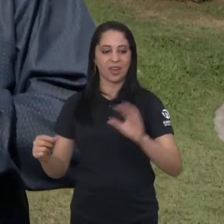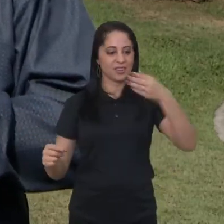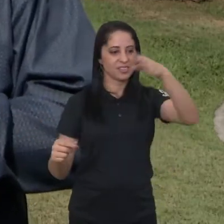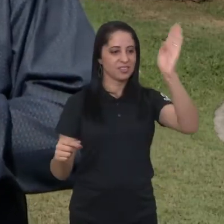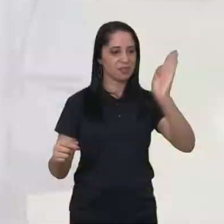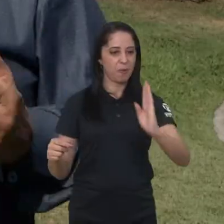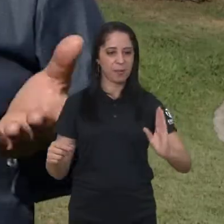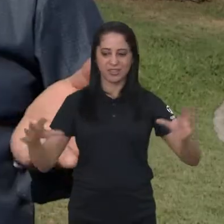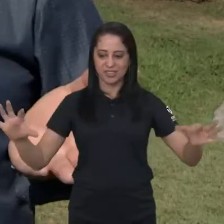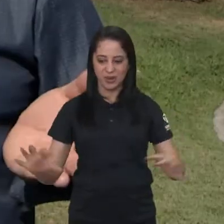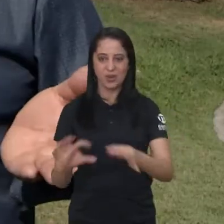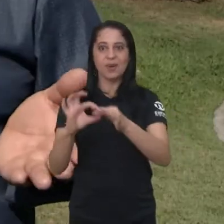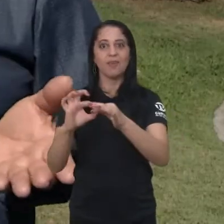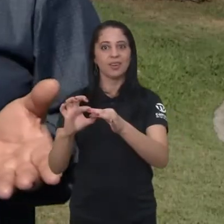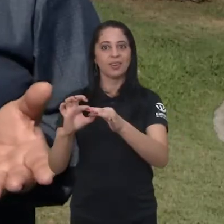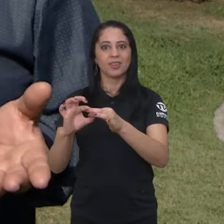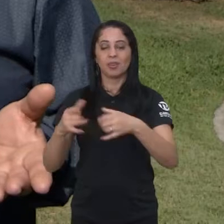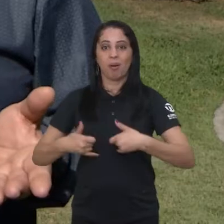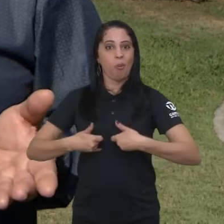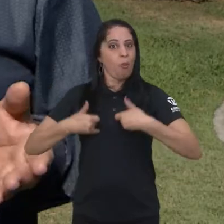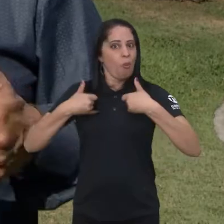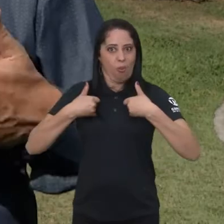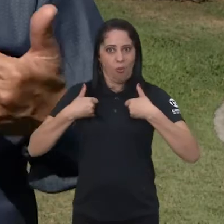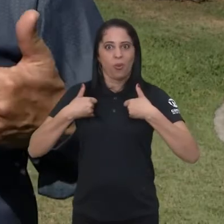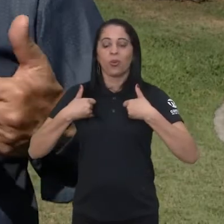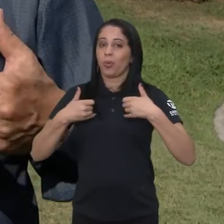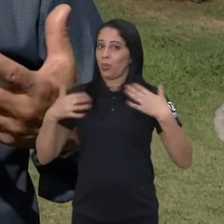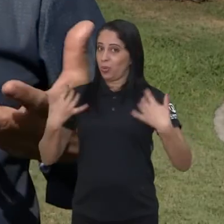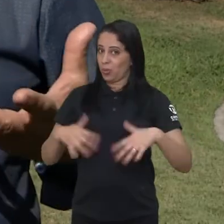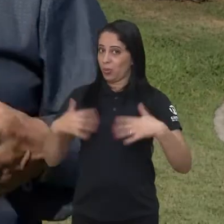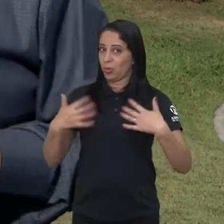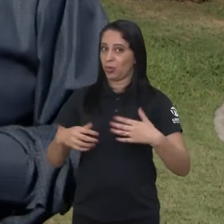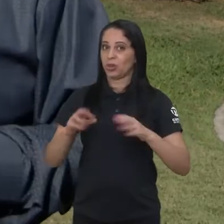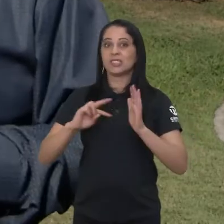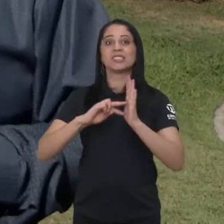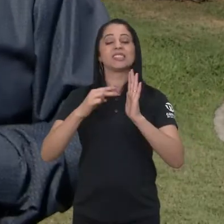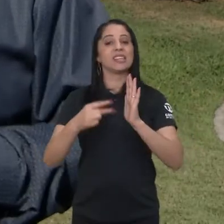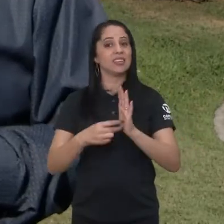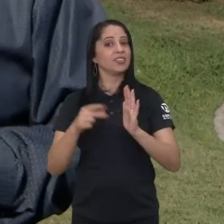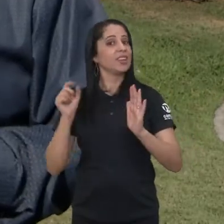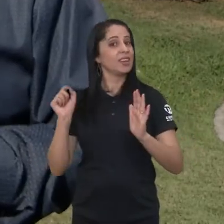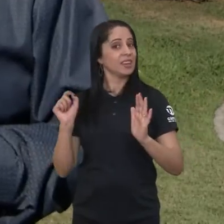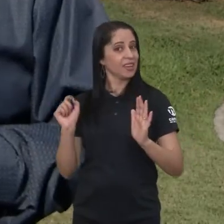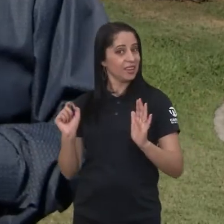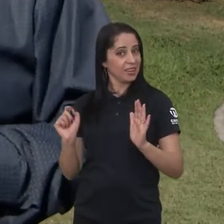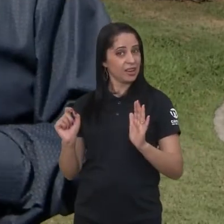povo brasileiro. Isso é uma satisfação enorme, né? Então ela representa para a cidade